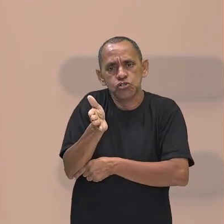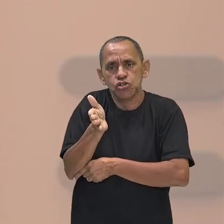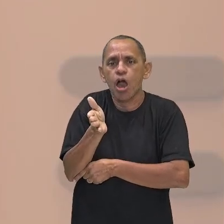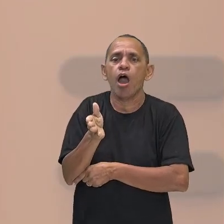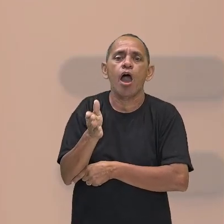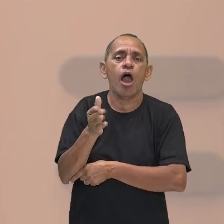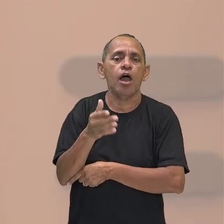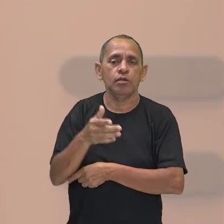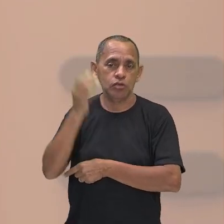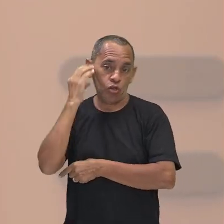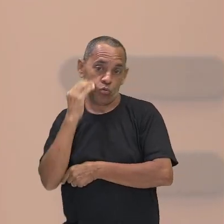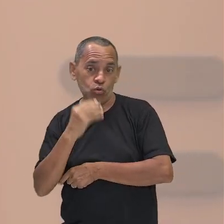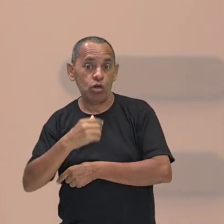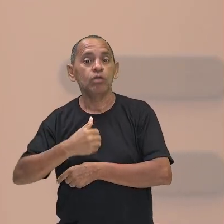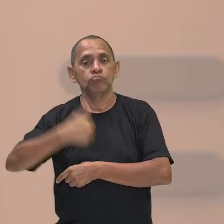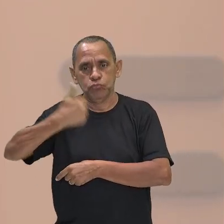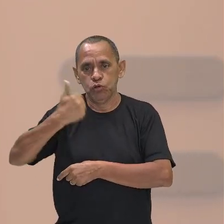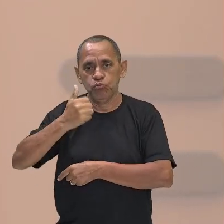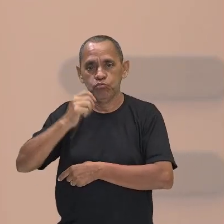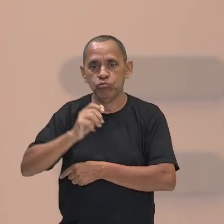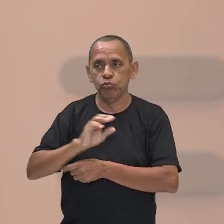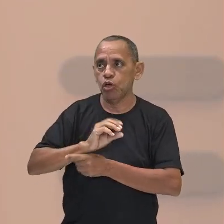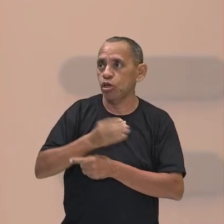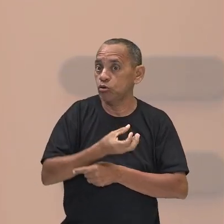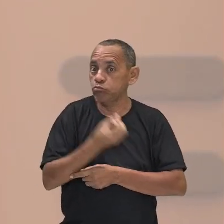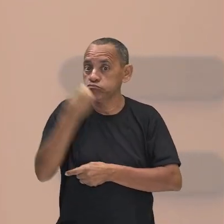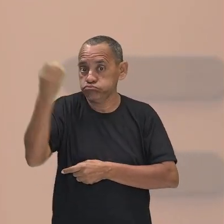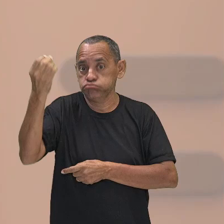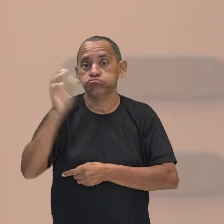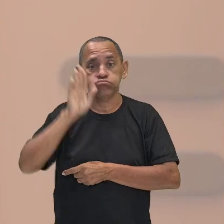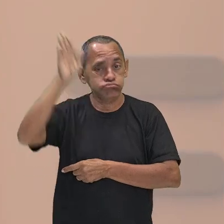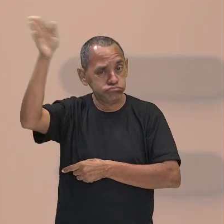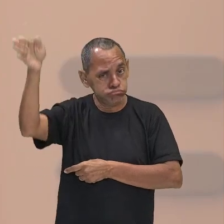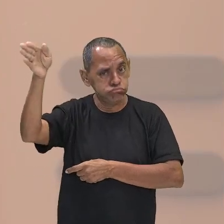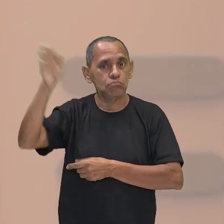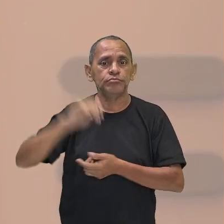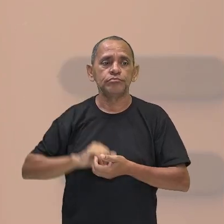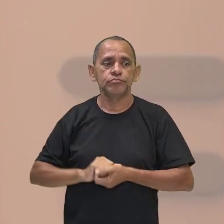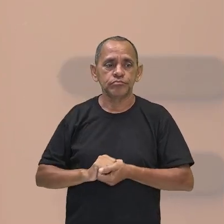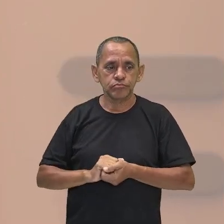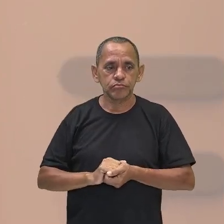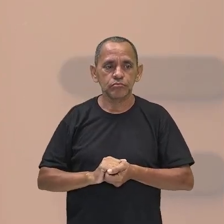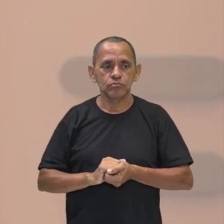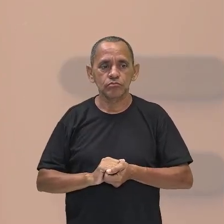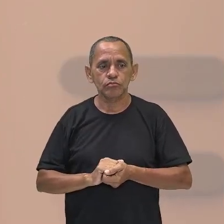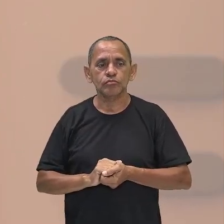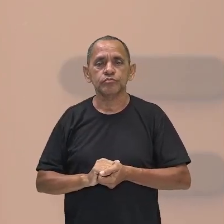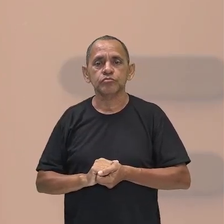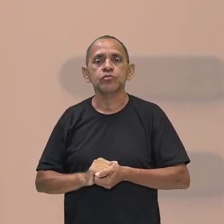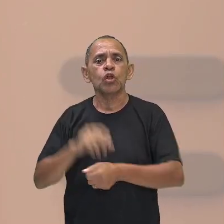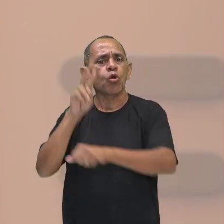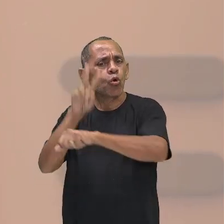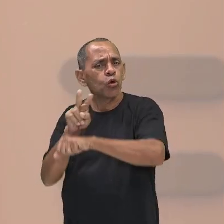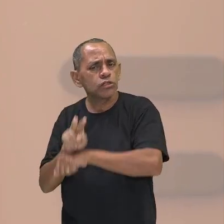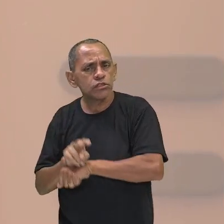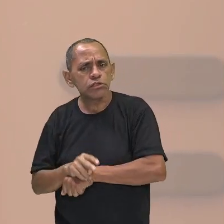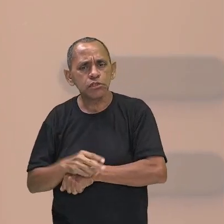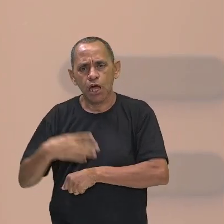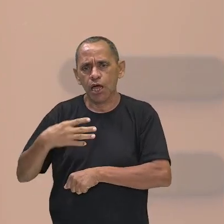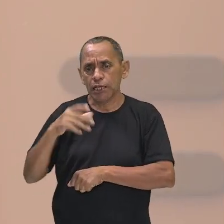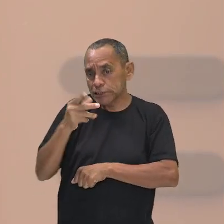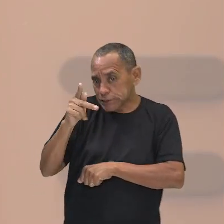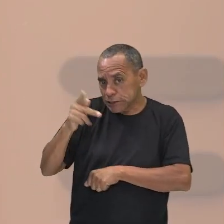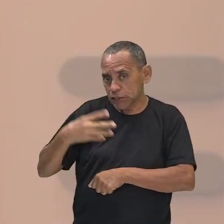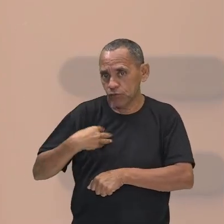o nosso próximo imperador é uma criança. Enquanto a gente cuida da educação do Pedro II, precisamos, então, fazer com que o